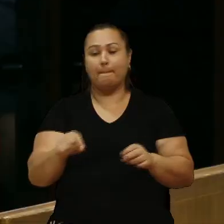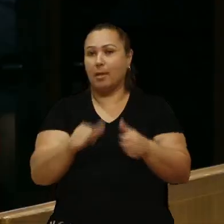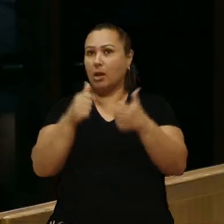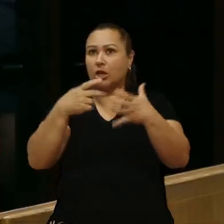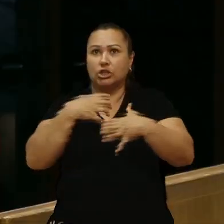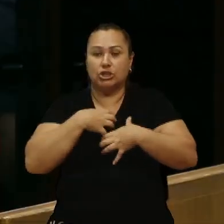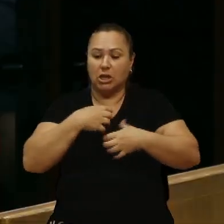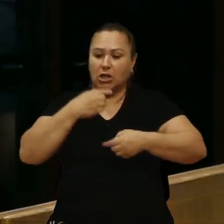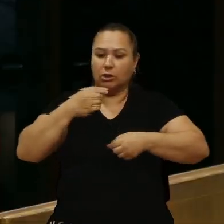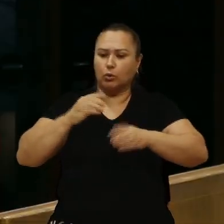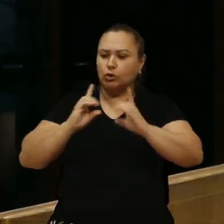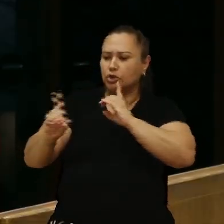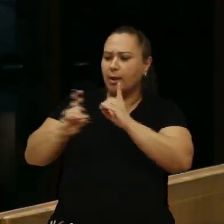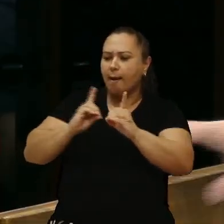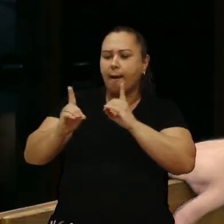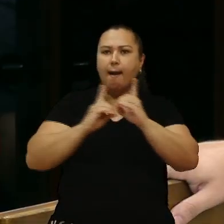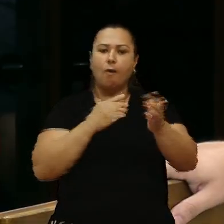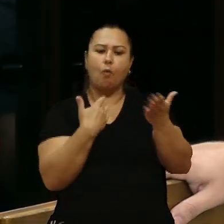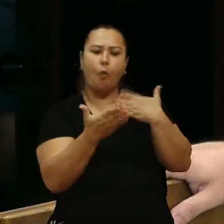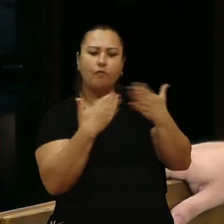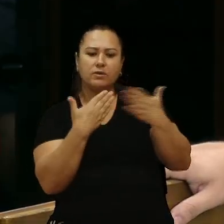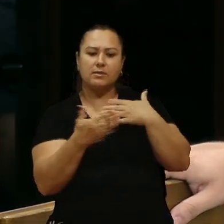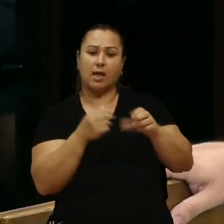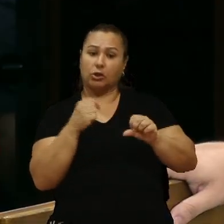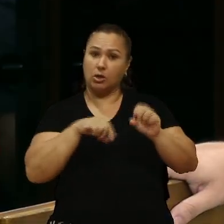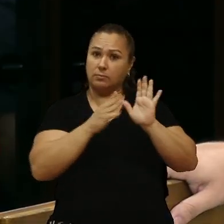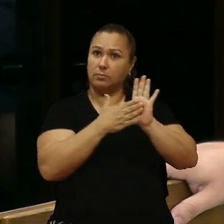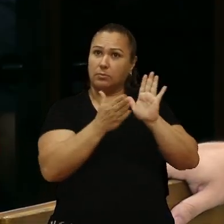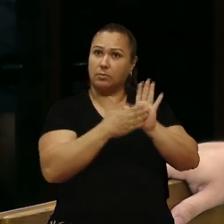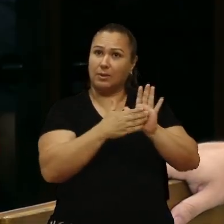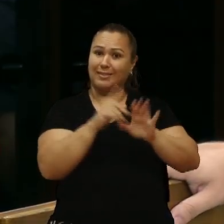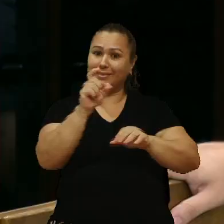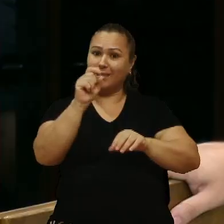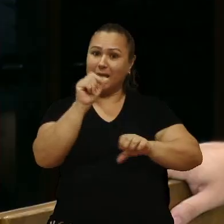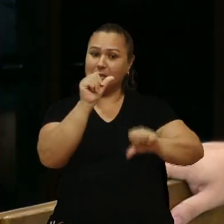forma com diálogo, por entender que as alterações que nós propomos